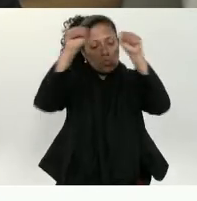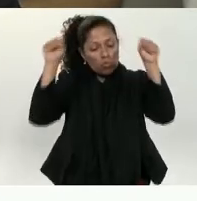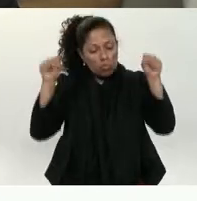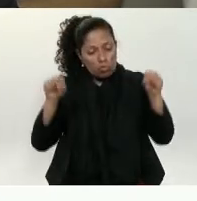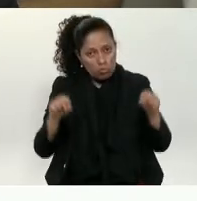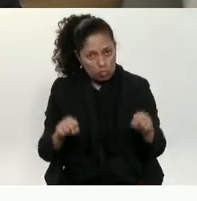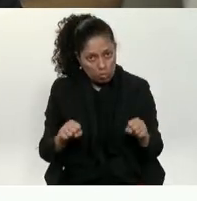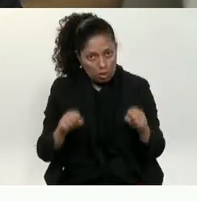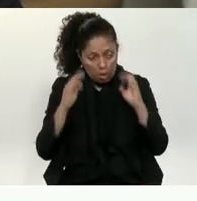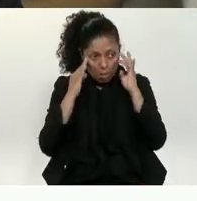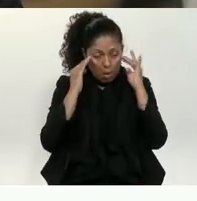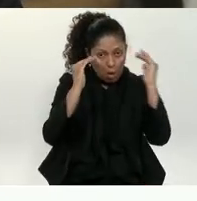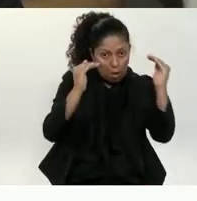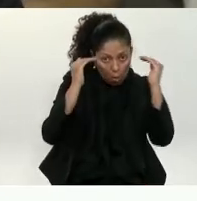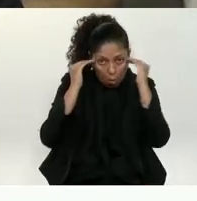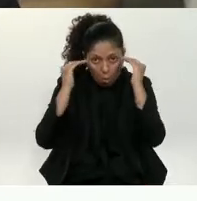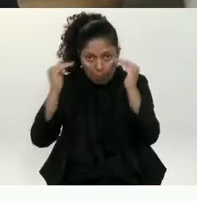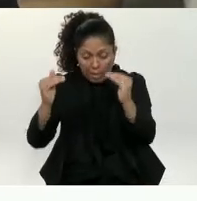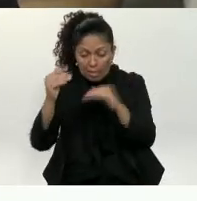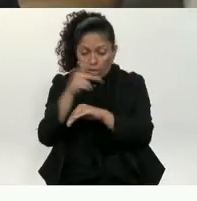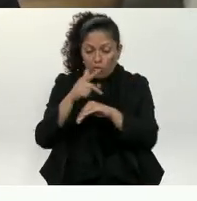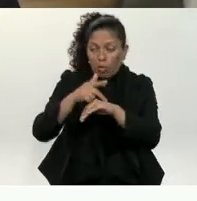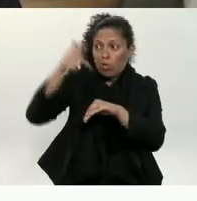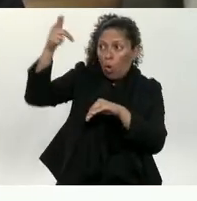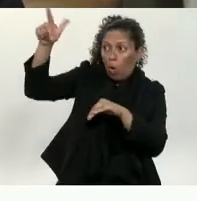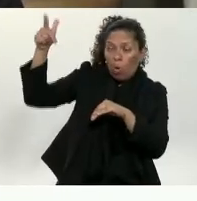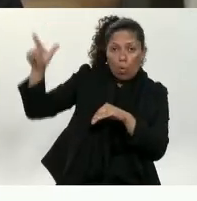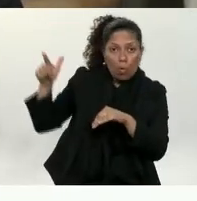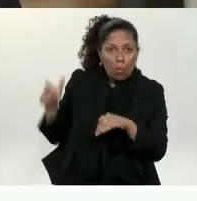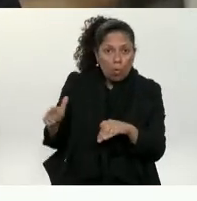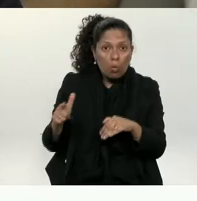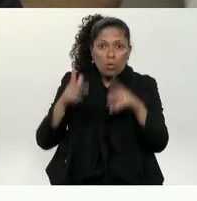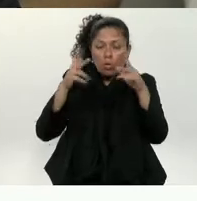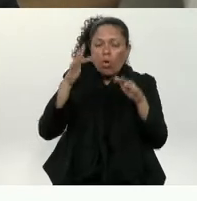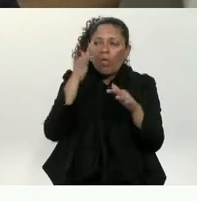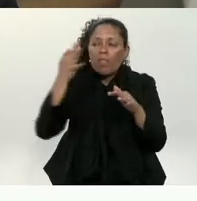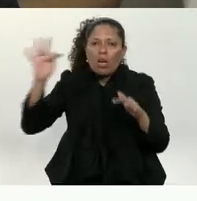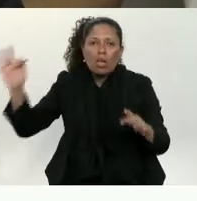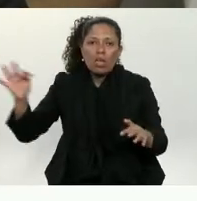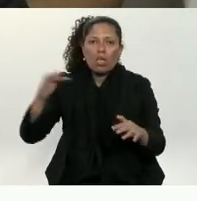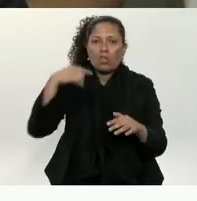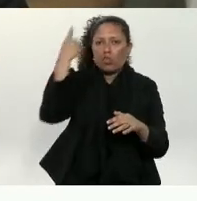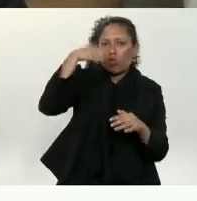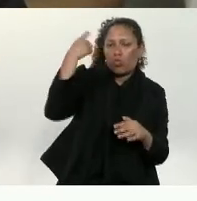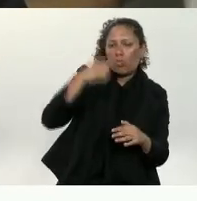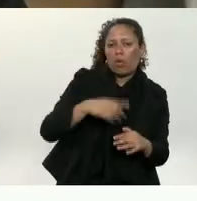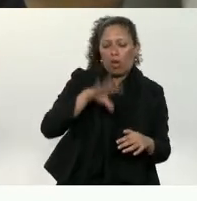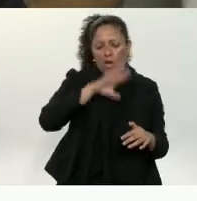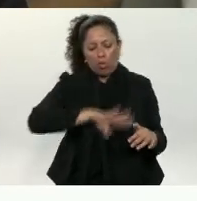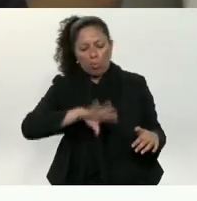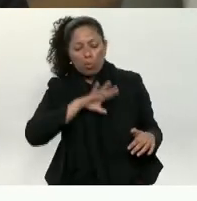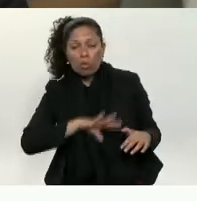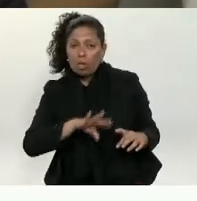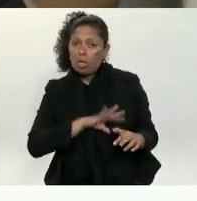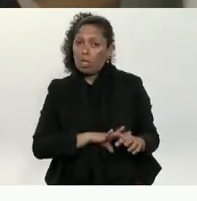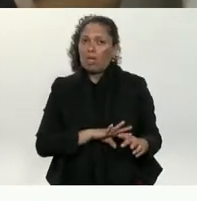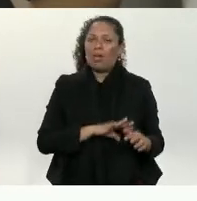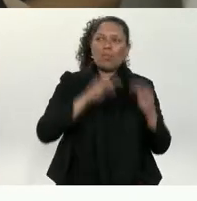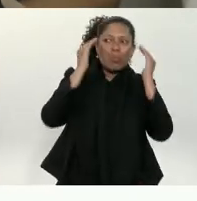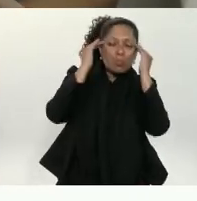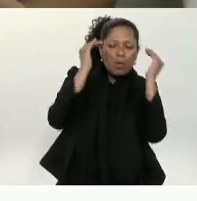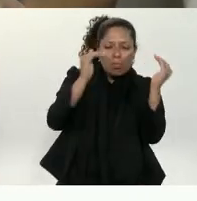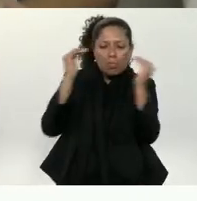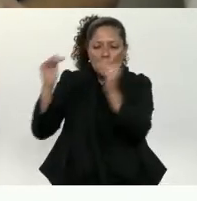a referência nos mercados mais desenvolvidos, como, por exemplo, da França, da Espanha, de Portugal, né, onde você tem ali